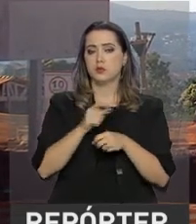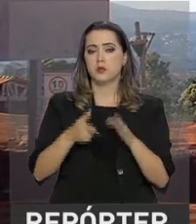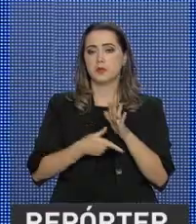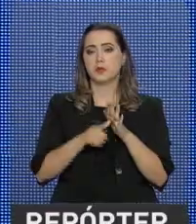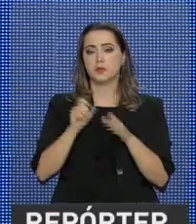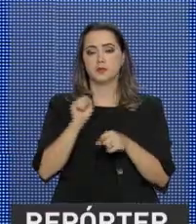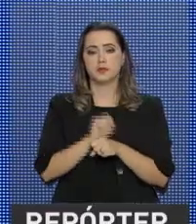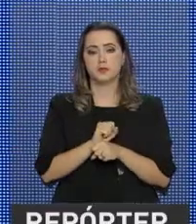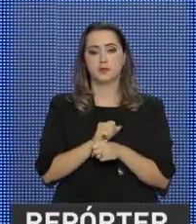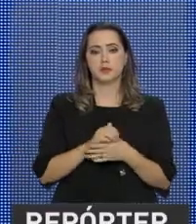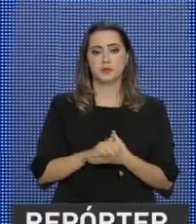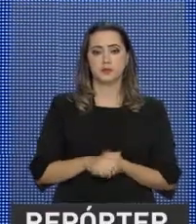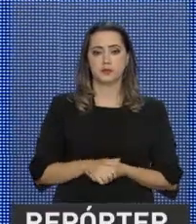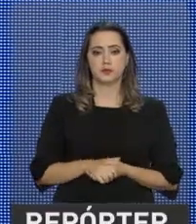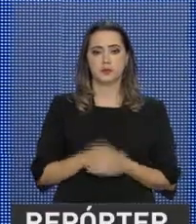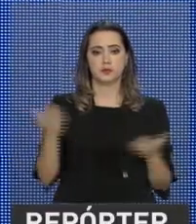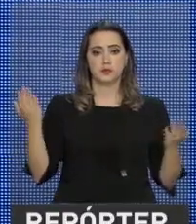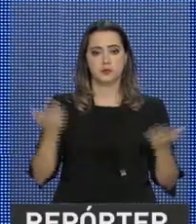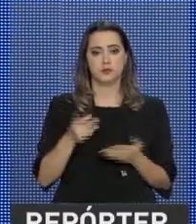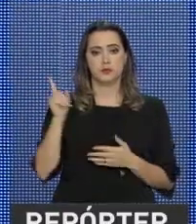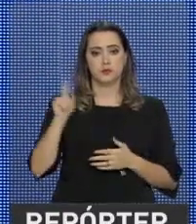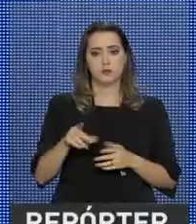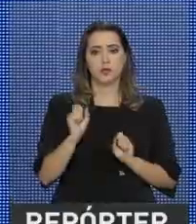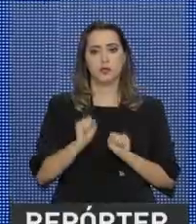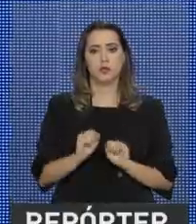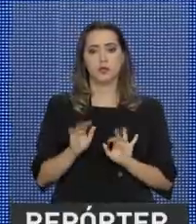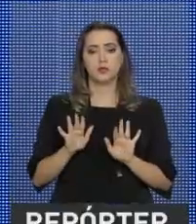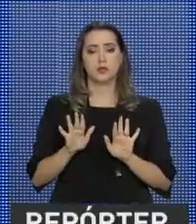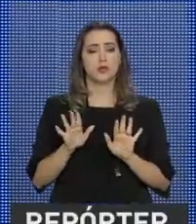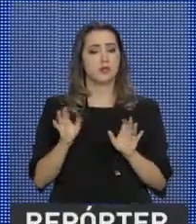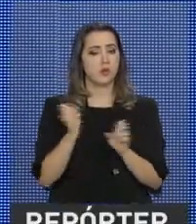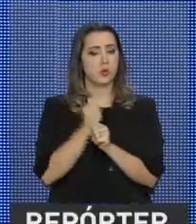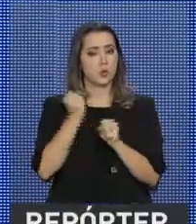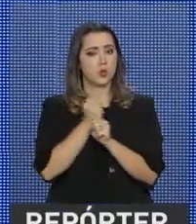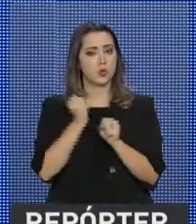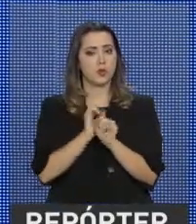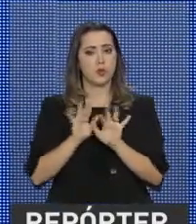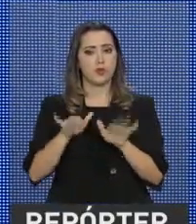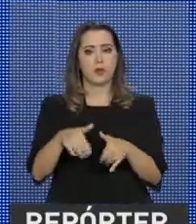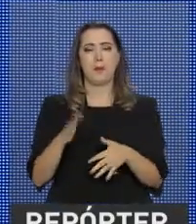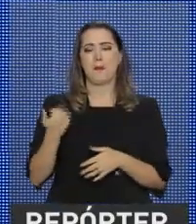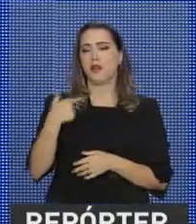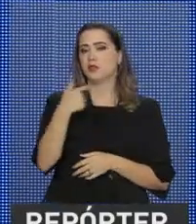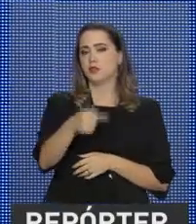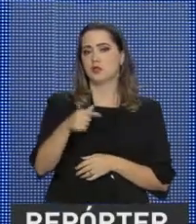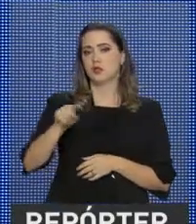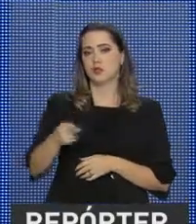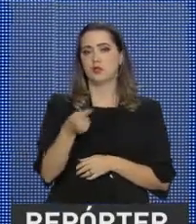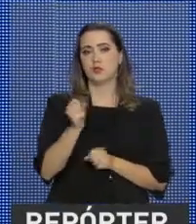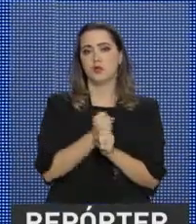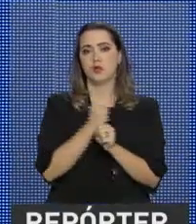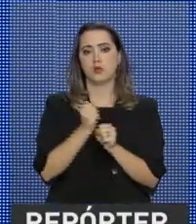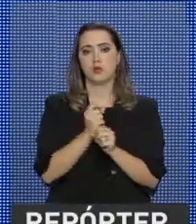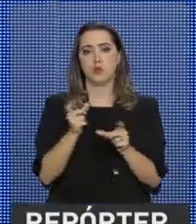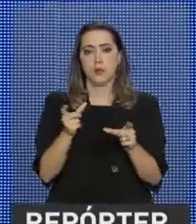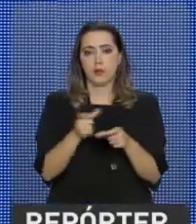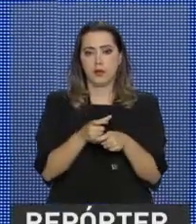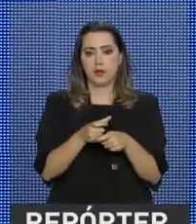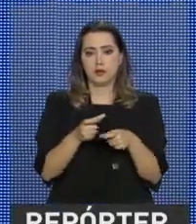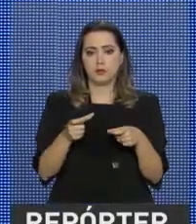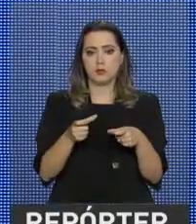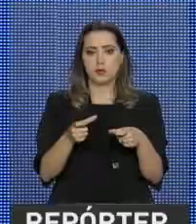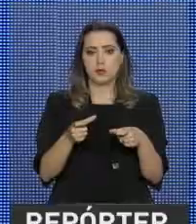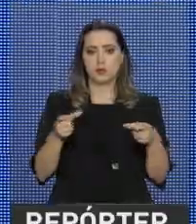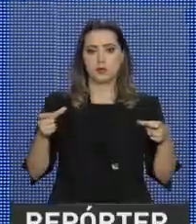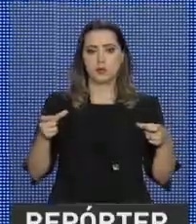país agora será possível concluir mais de sete mil obras de pequeno médio e